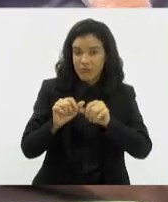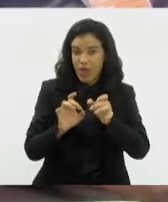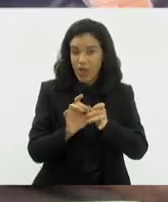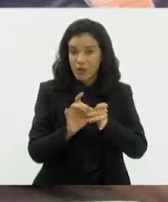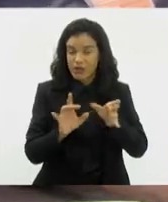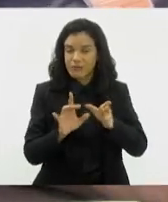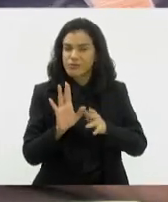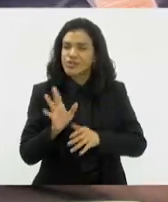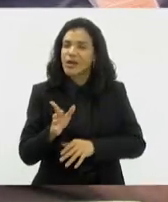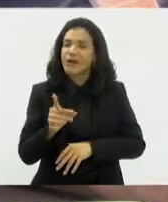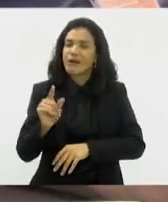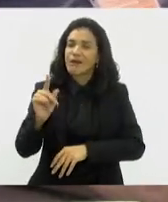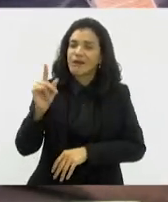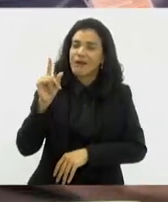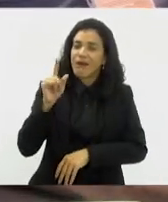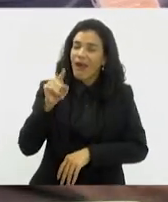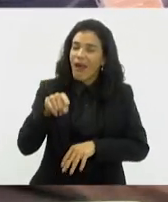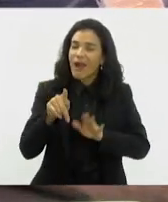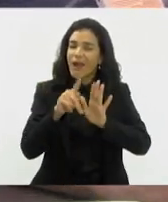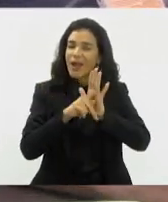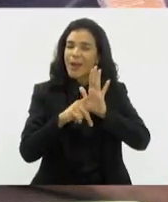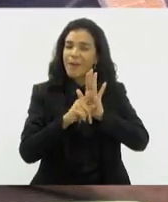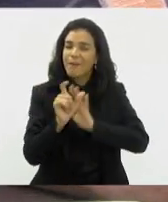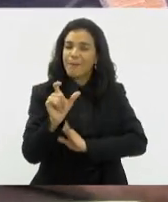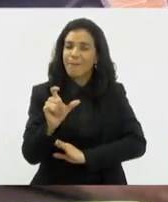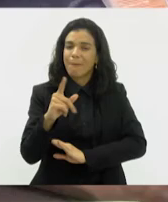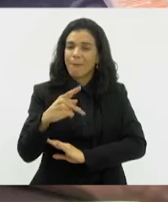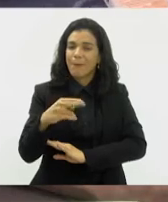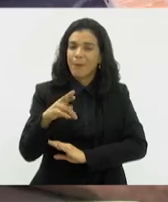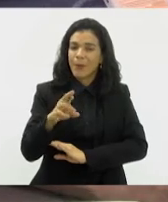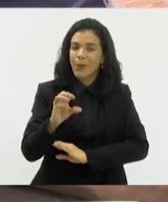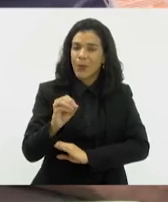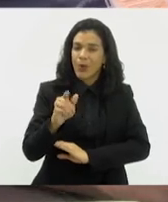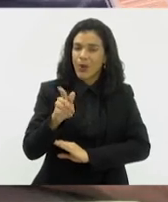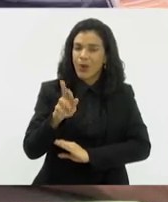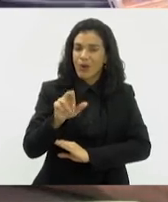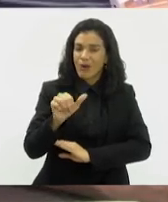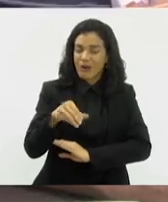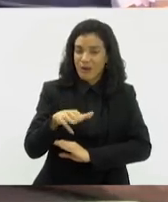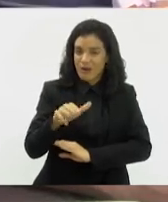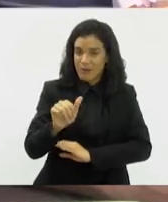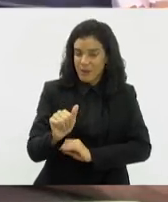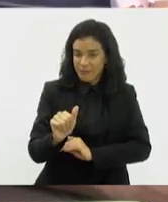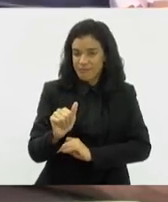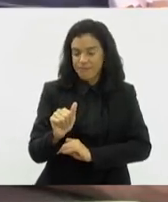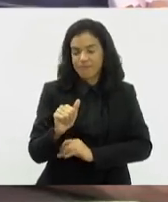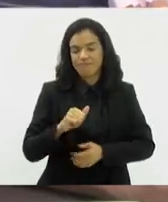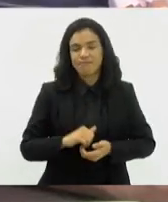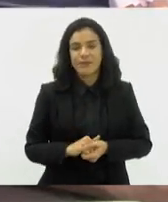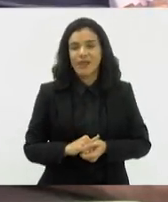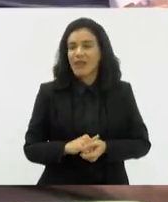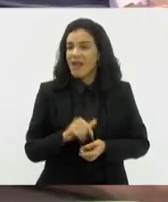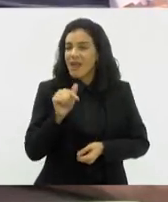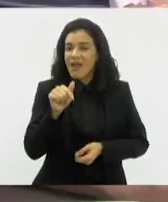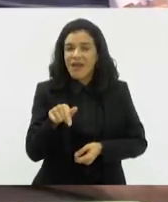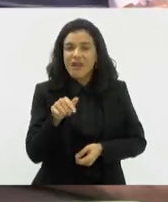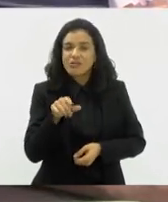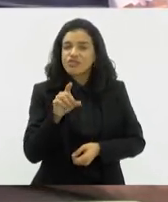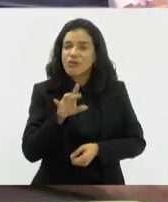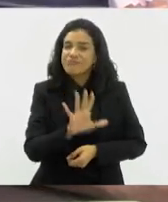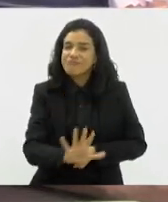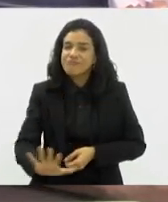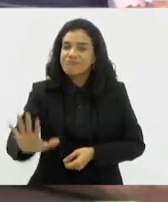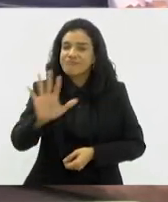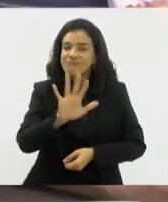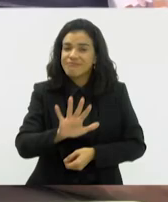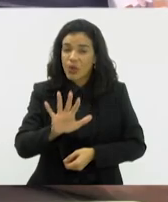isso já era um programa. A gente volta àquela velha discussão. Um programa, Vossa Excelência sempre diz isso, um programa é uma ideia genérica.